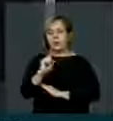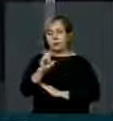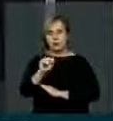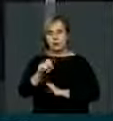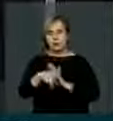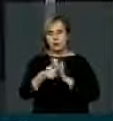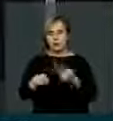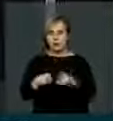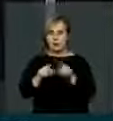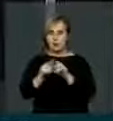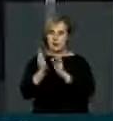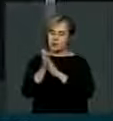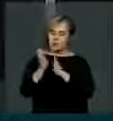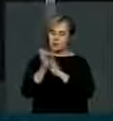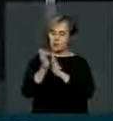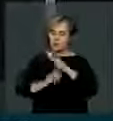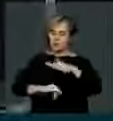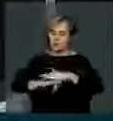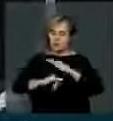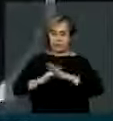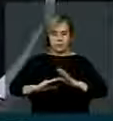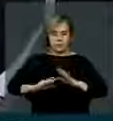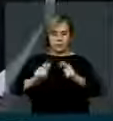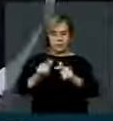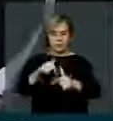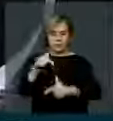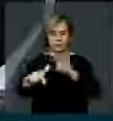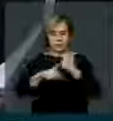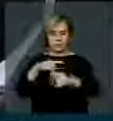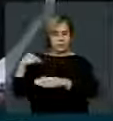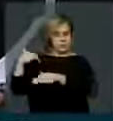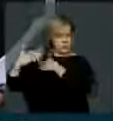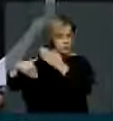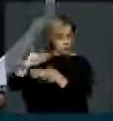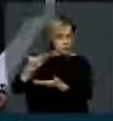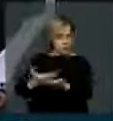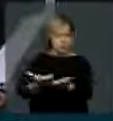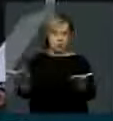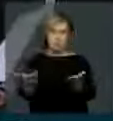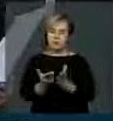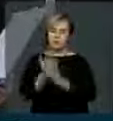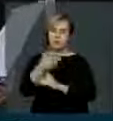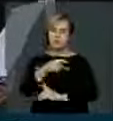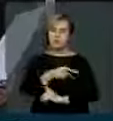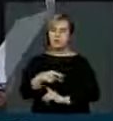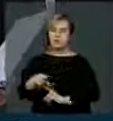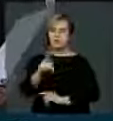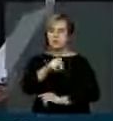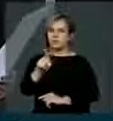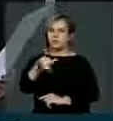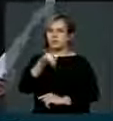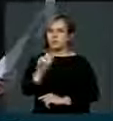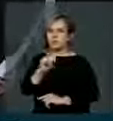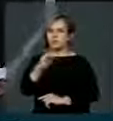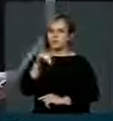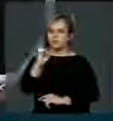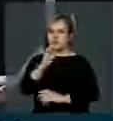queremos ativar a aramenizar a instituição por todo o trabalho realizado até o presente na figura do professor Jaci Fernandes de Araújo